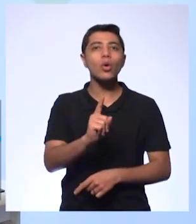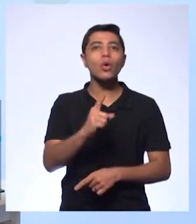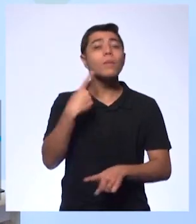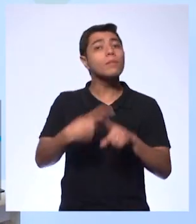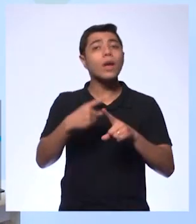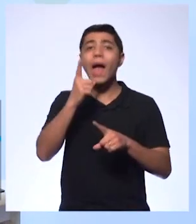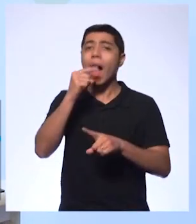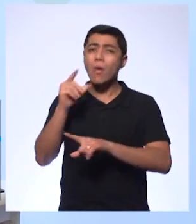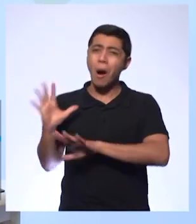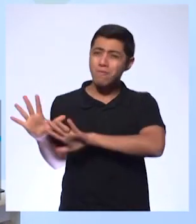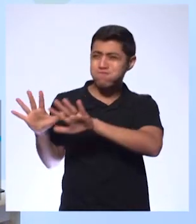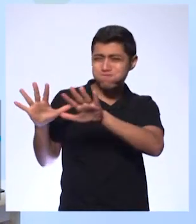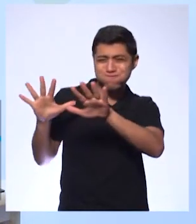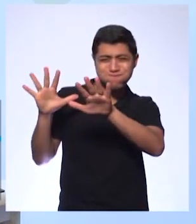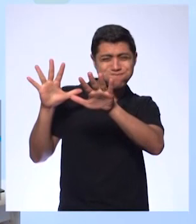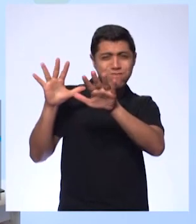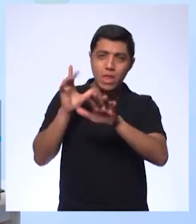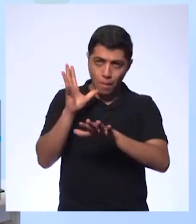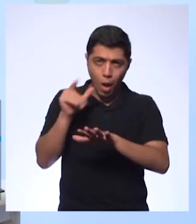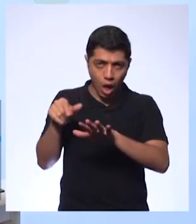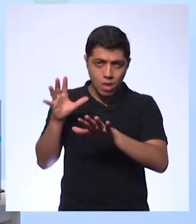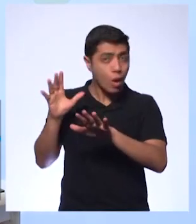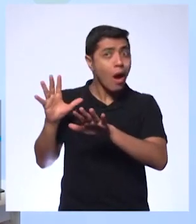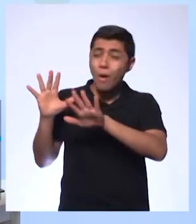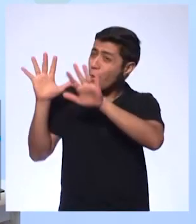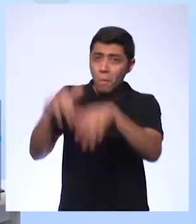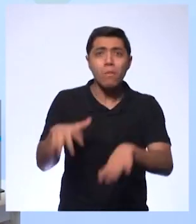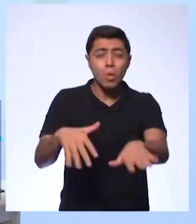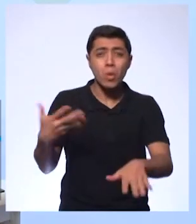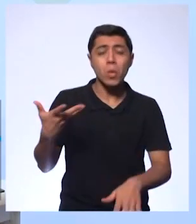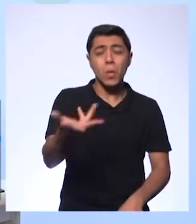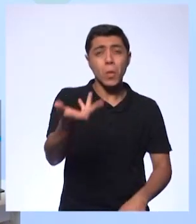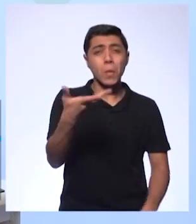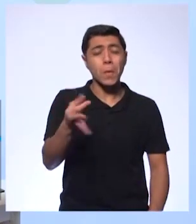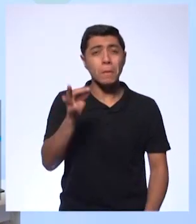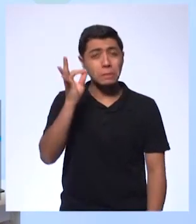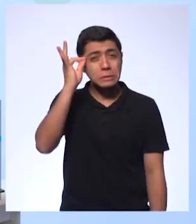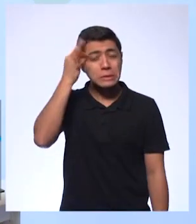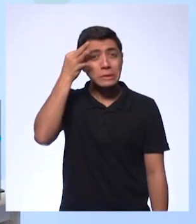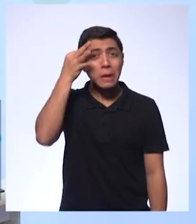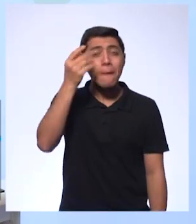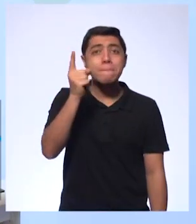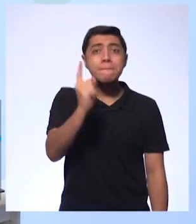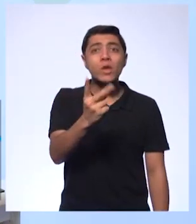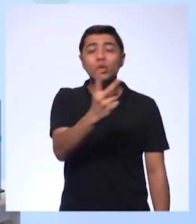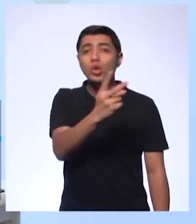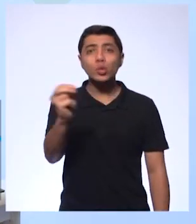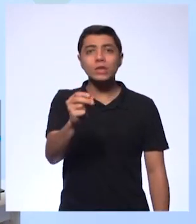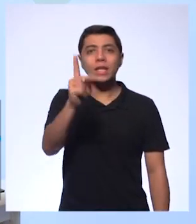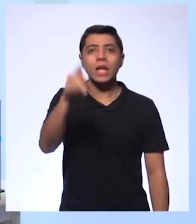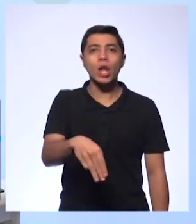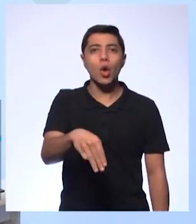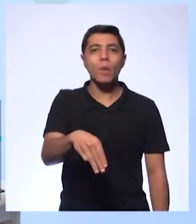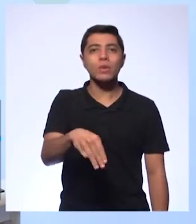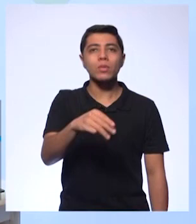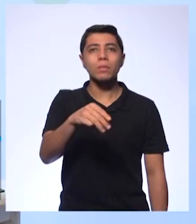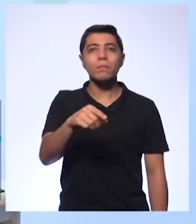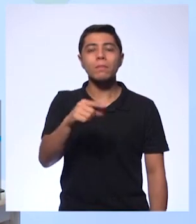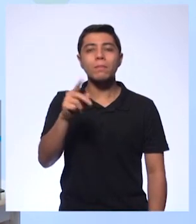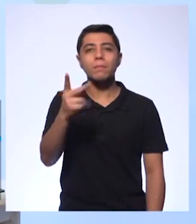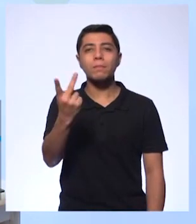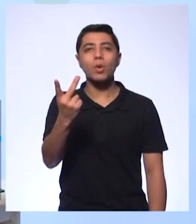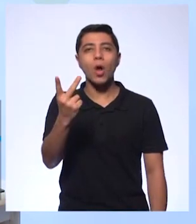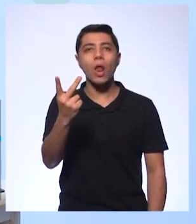1.200 km por hora, né, no, na região que se concentrou mais esse problema aí do